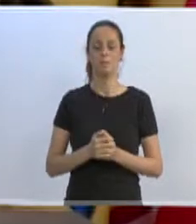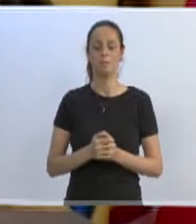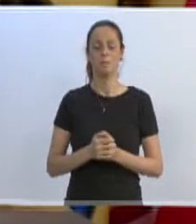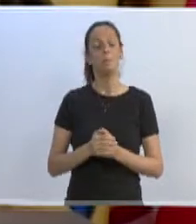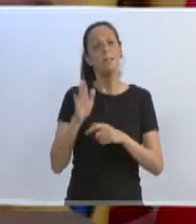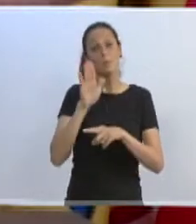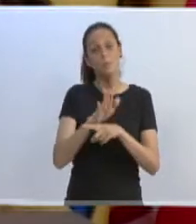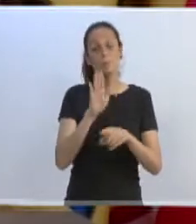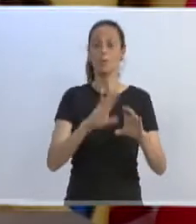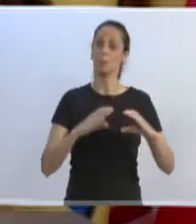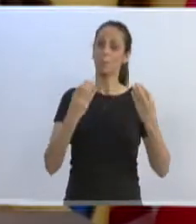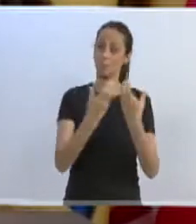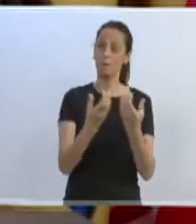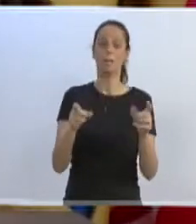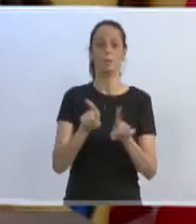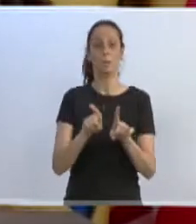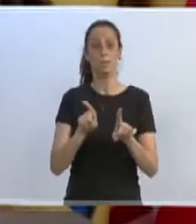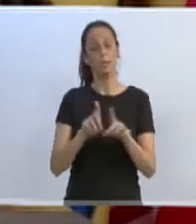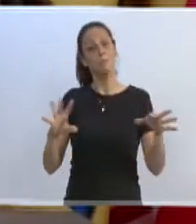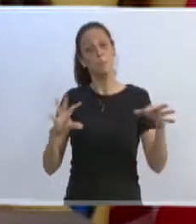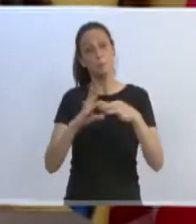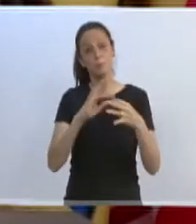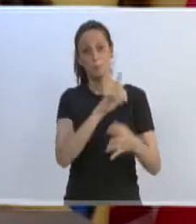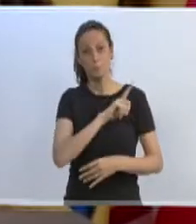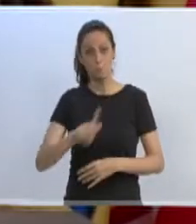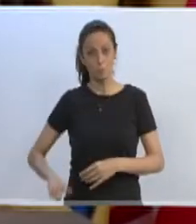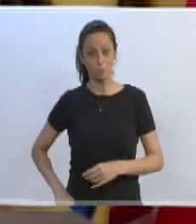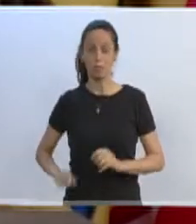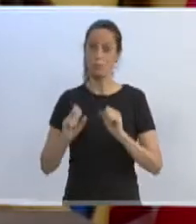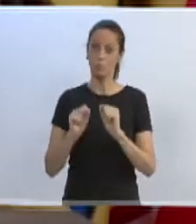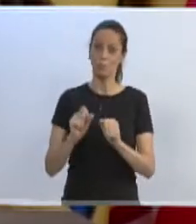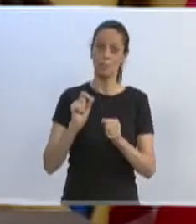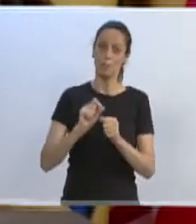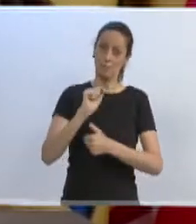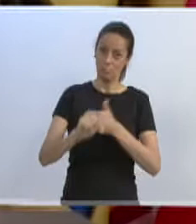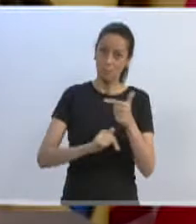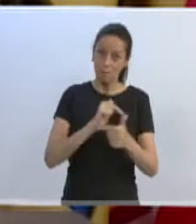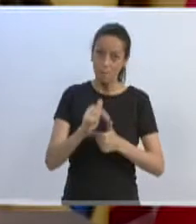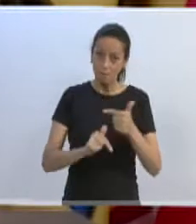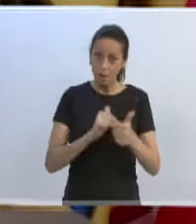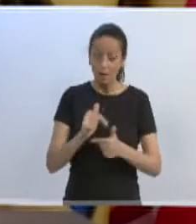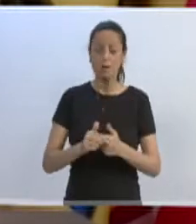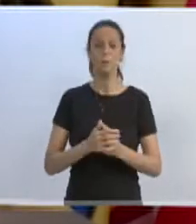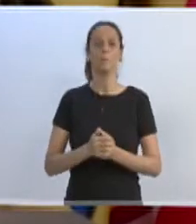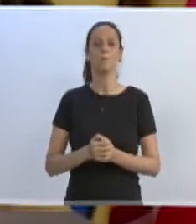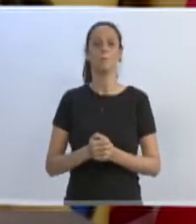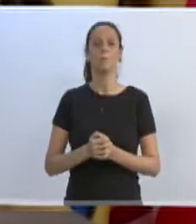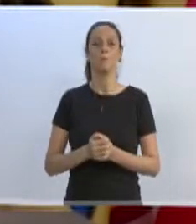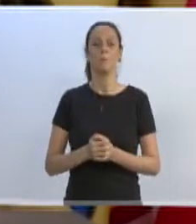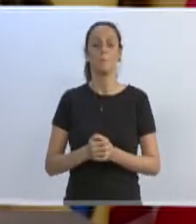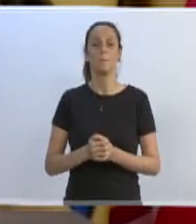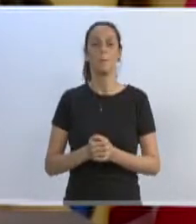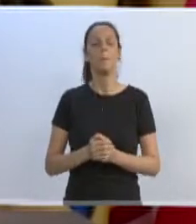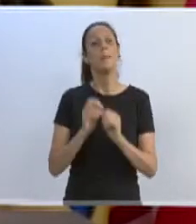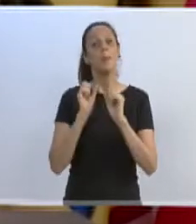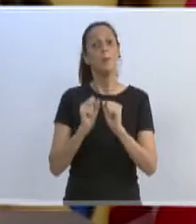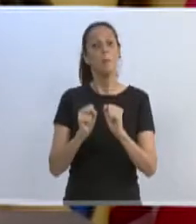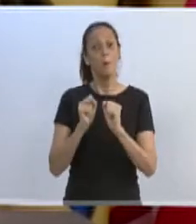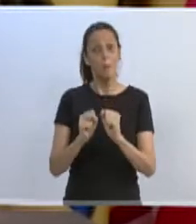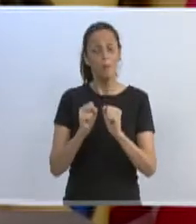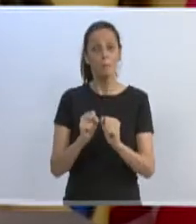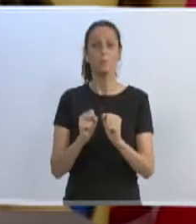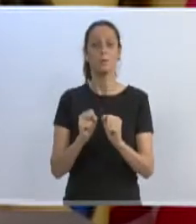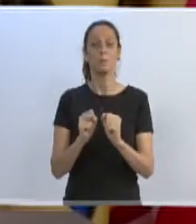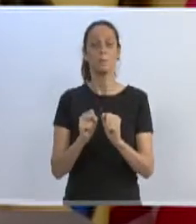bem como também ao governo nós vamos poder estar fazendo um trabalho respondendo pela professora também já mencionou que vai poder fazer com que